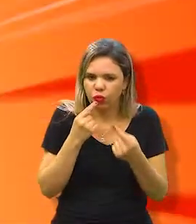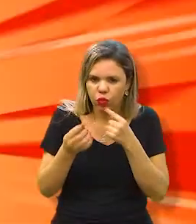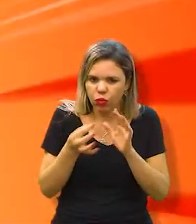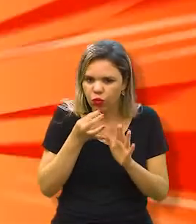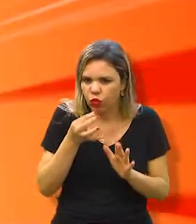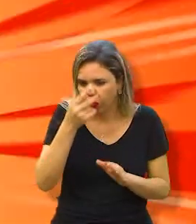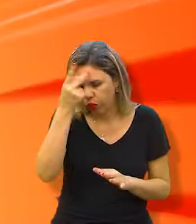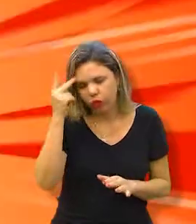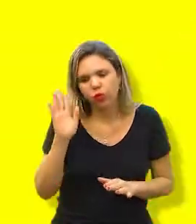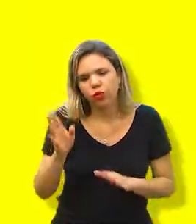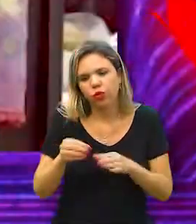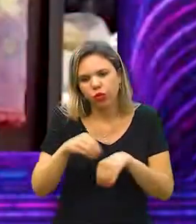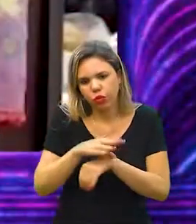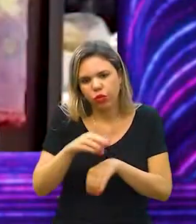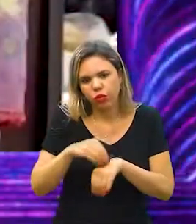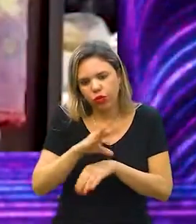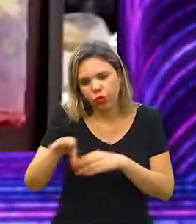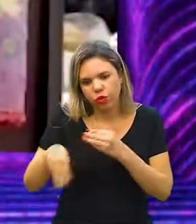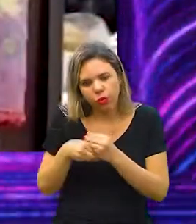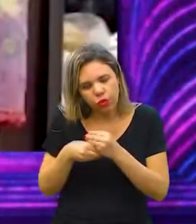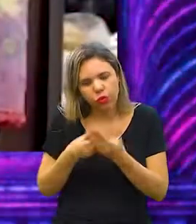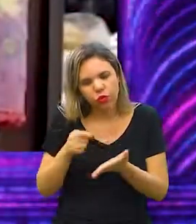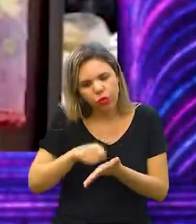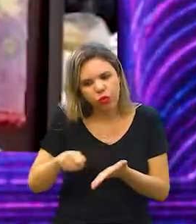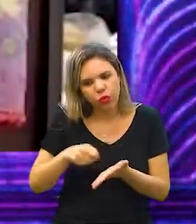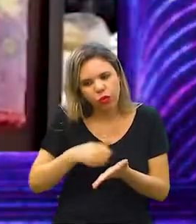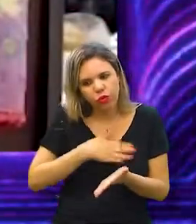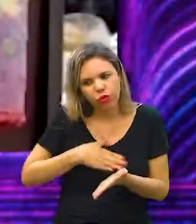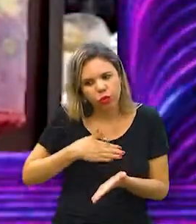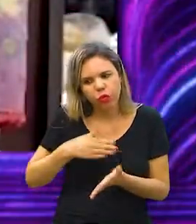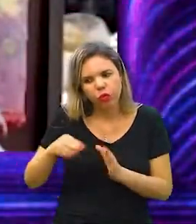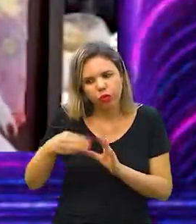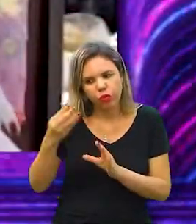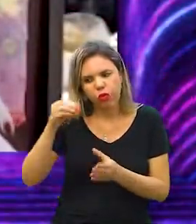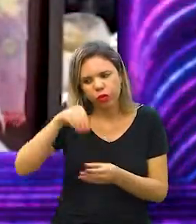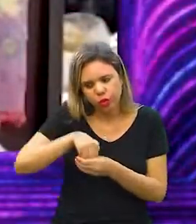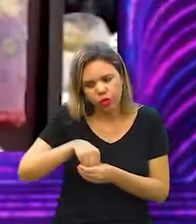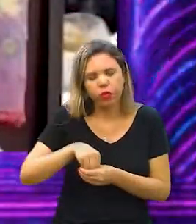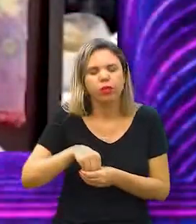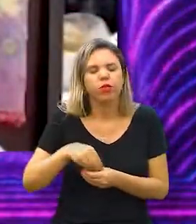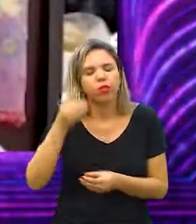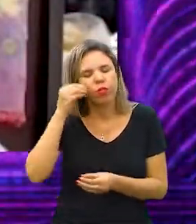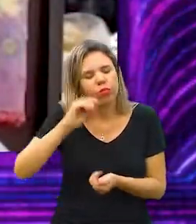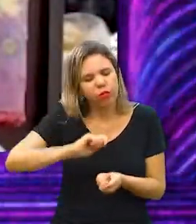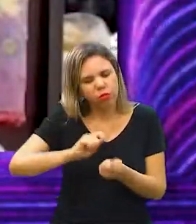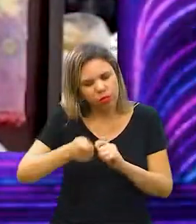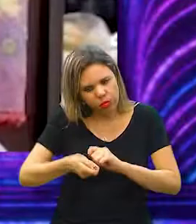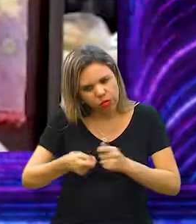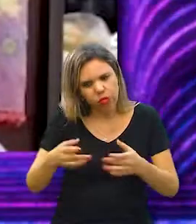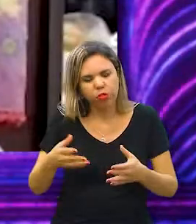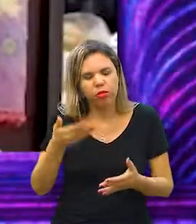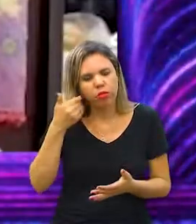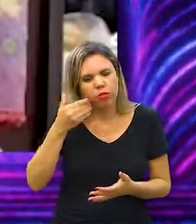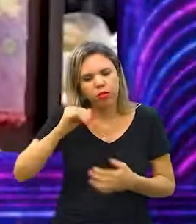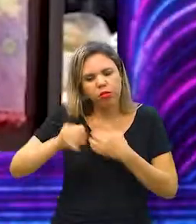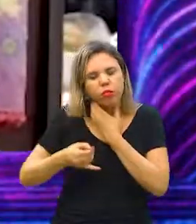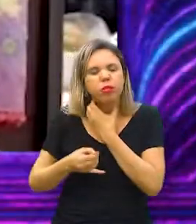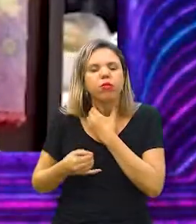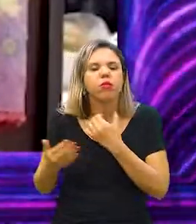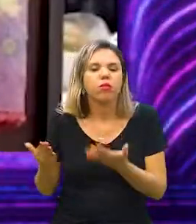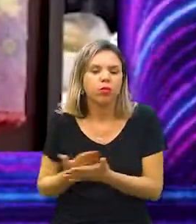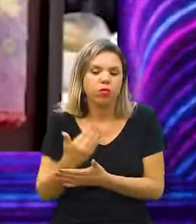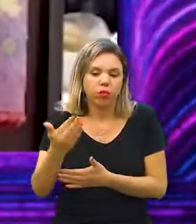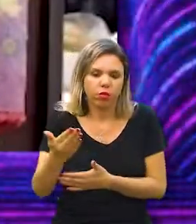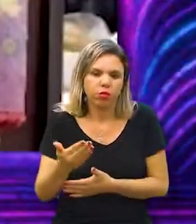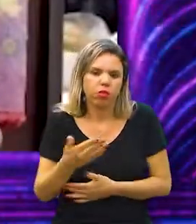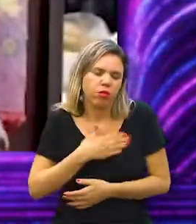do feedback do leitor, eu vou já trazendo assim, o que eles mais gostaram. Aí eu tento explorar isso mais no